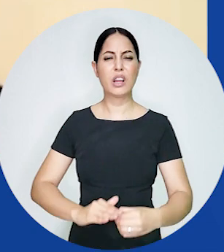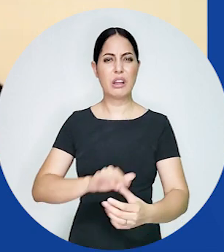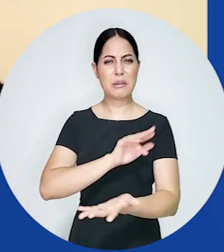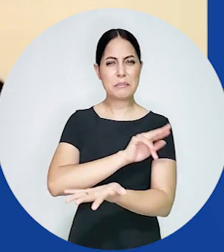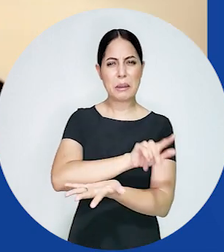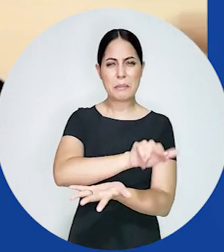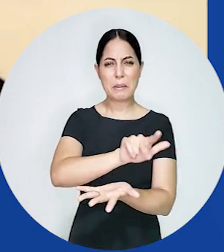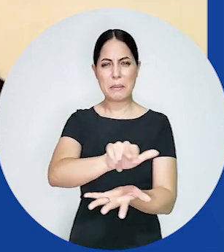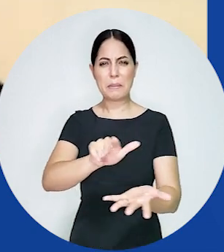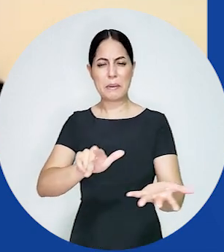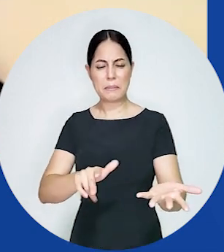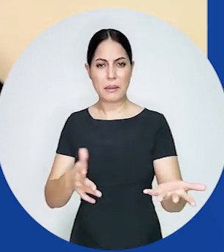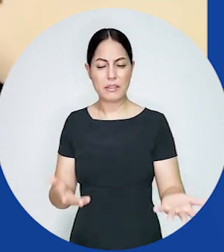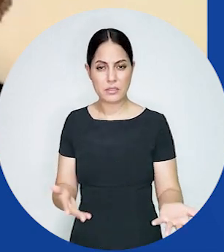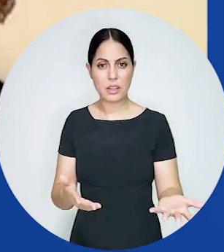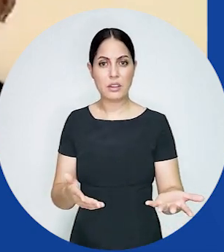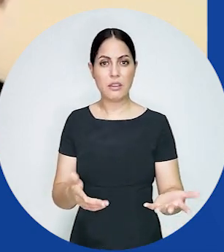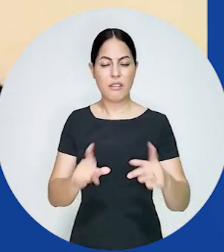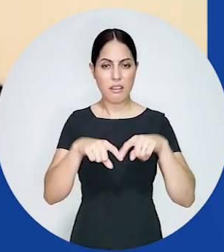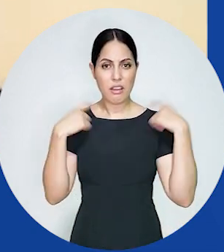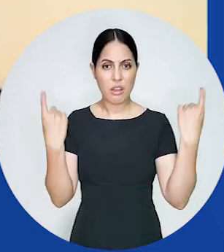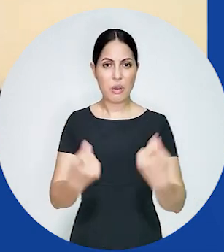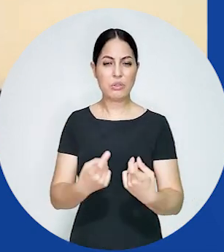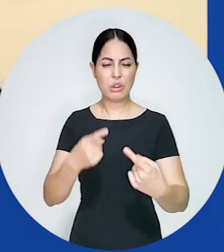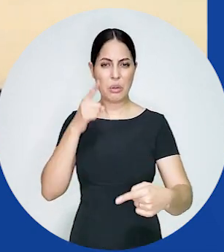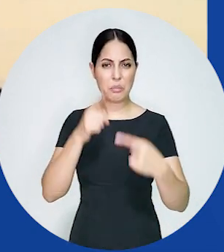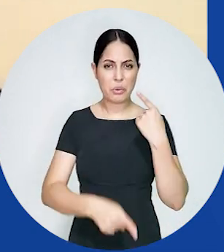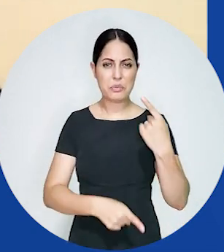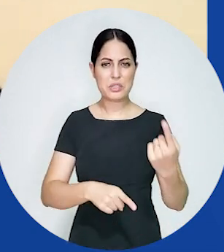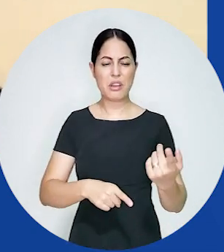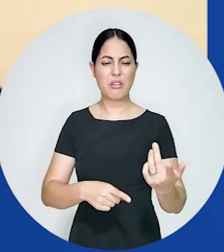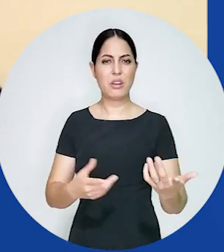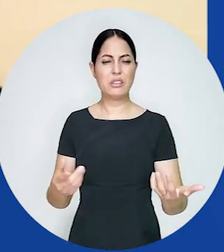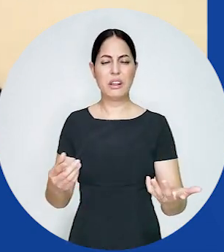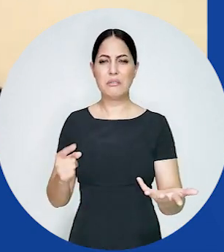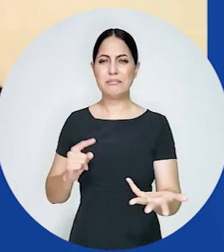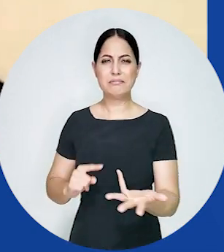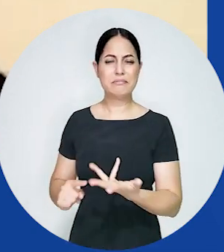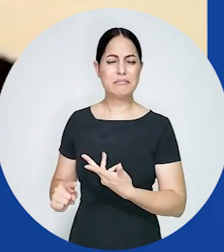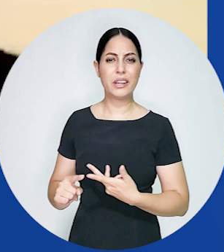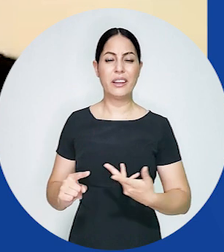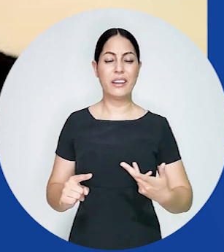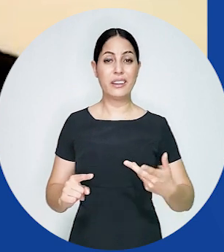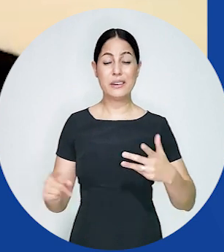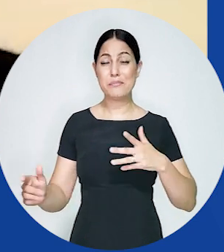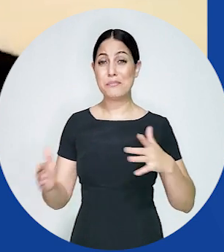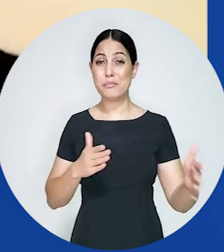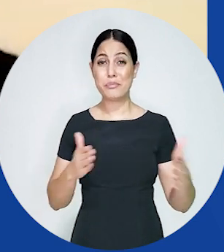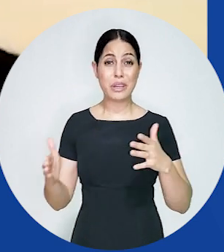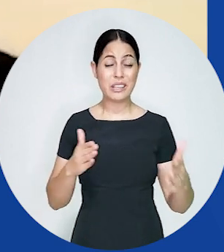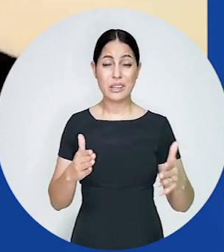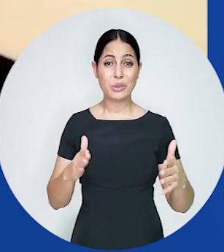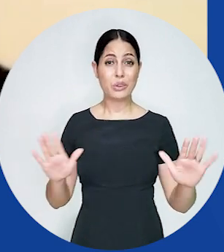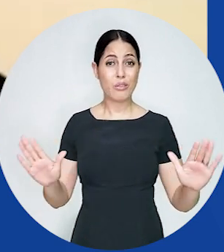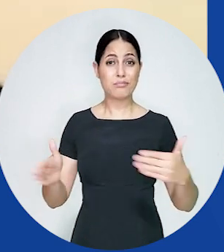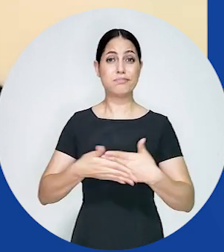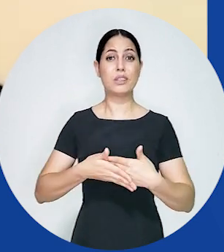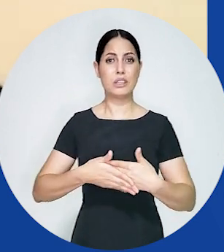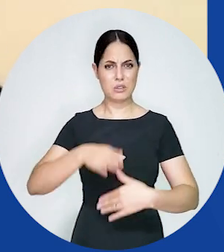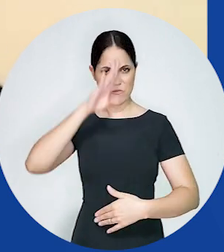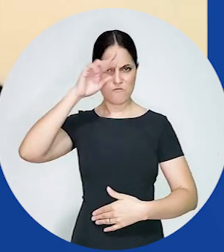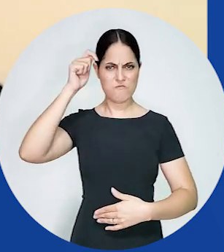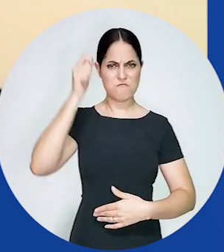proibição de organização, de reunião, enfim, com todo aquele processo de fechamento